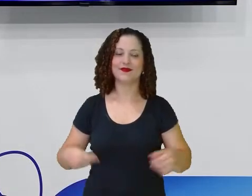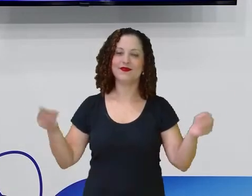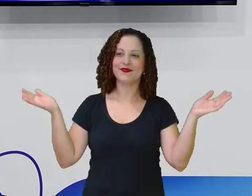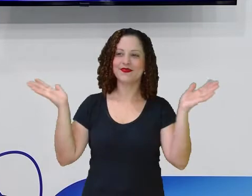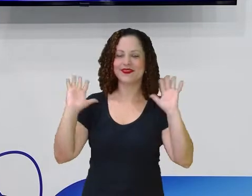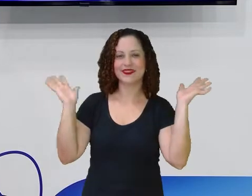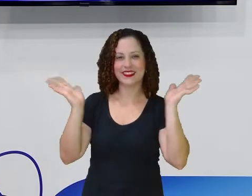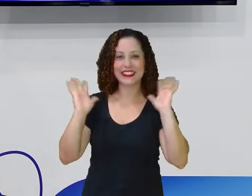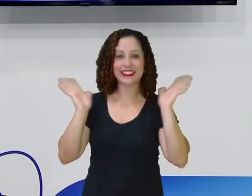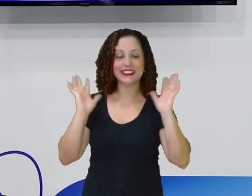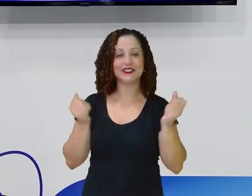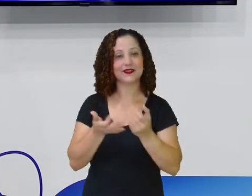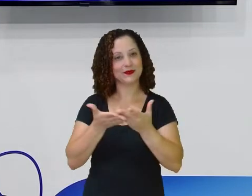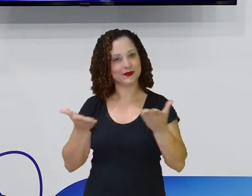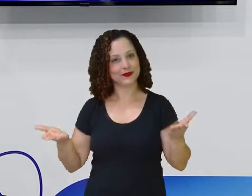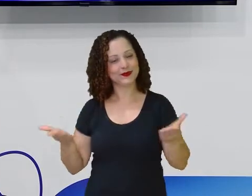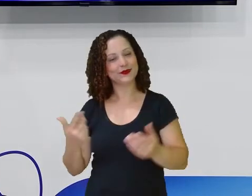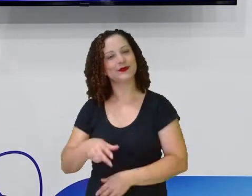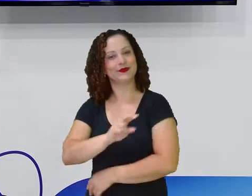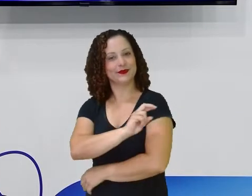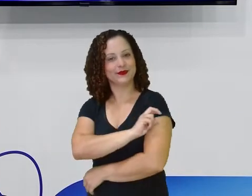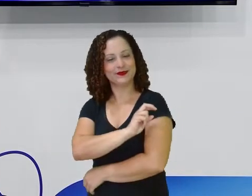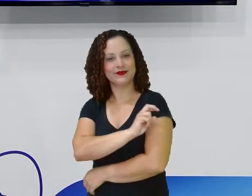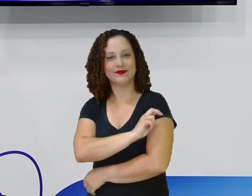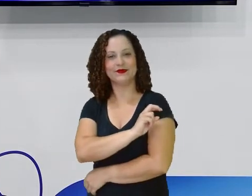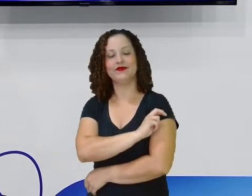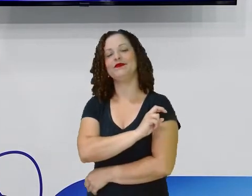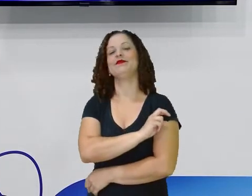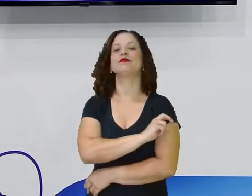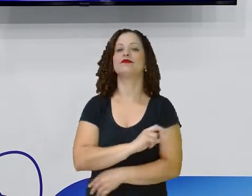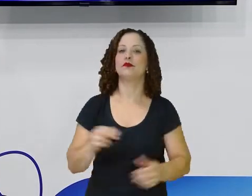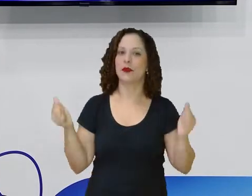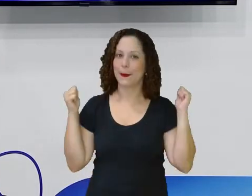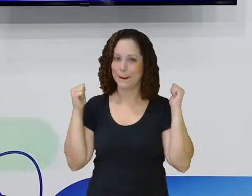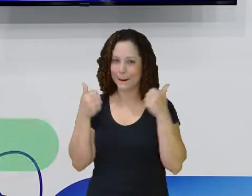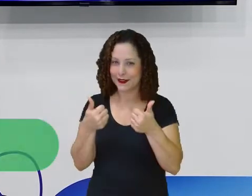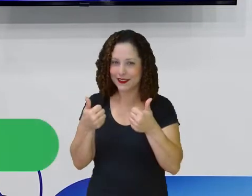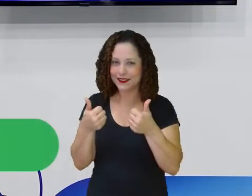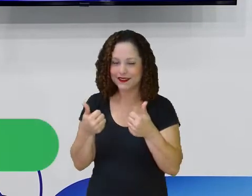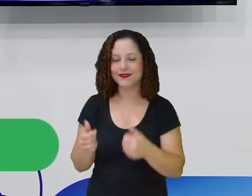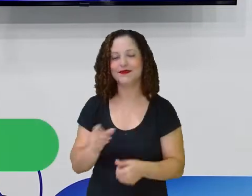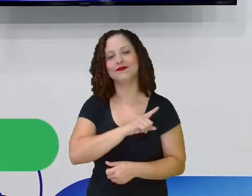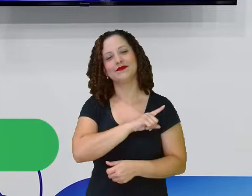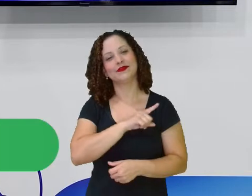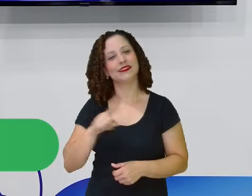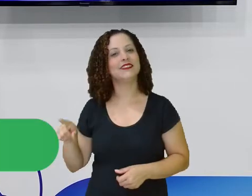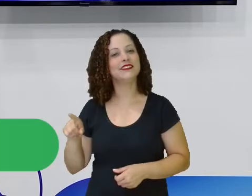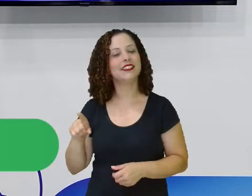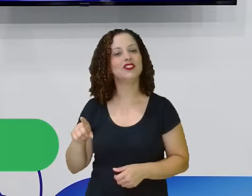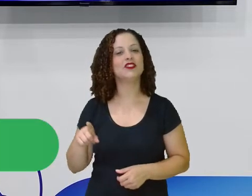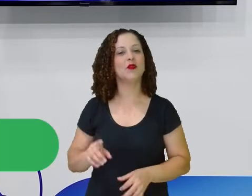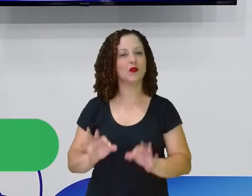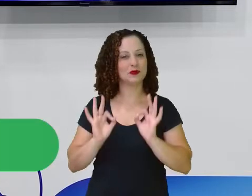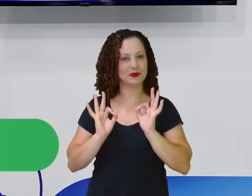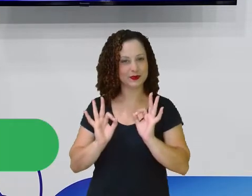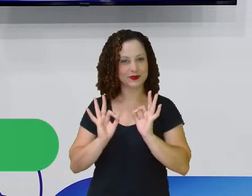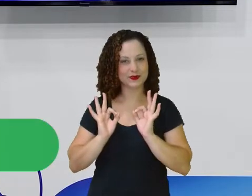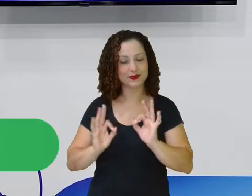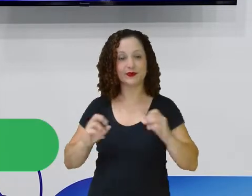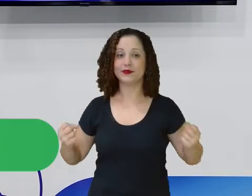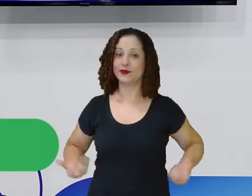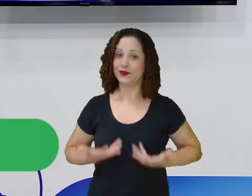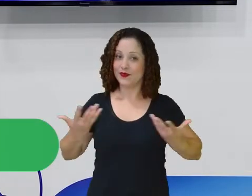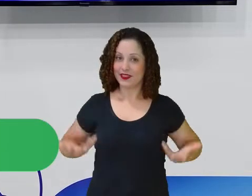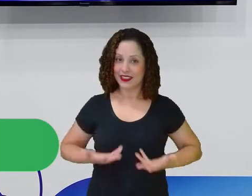Olá, turminha linda do quinto ano, como vocês estão? Se estão aí é porque eu acredito que estão bem, que estão